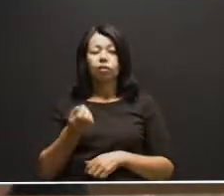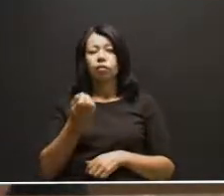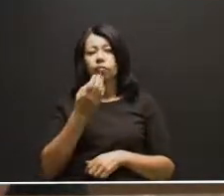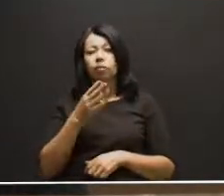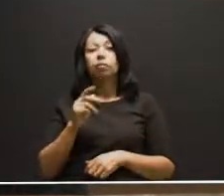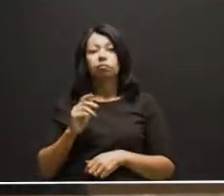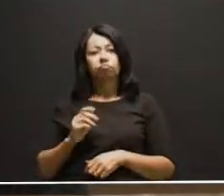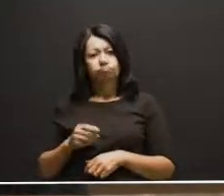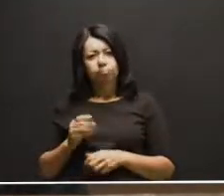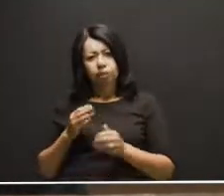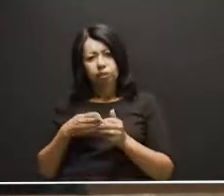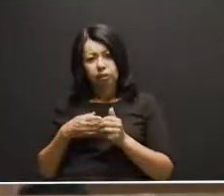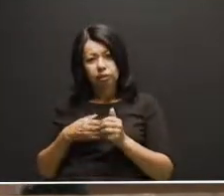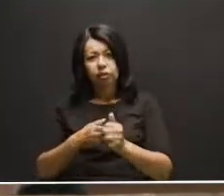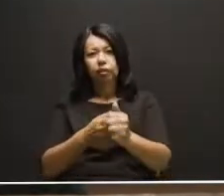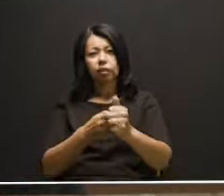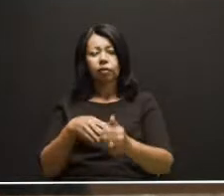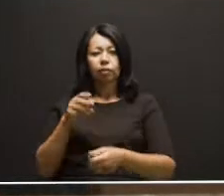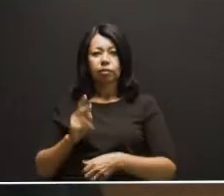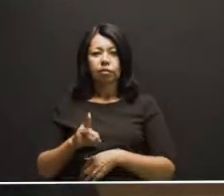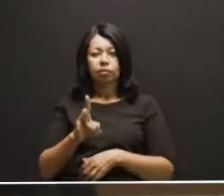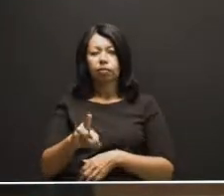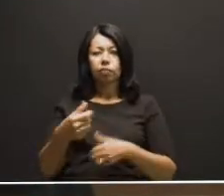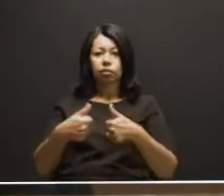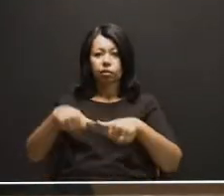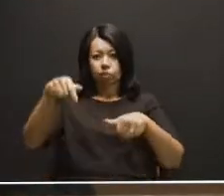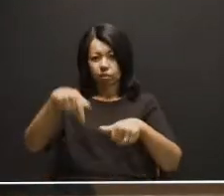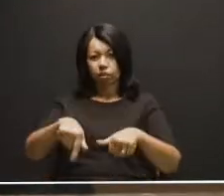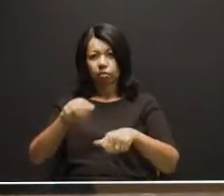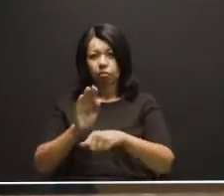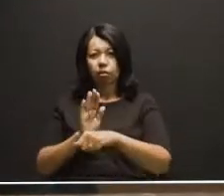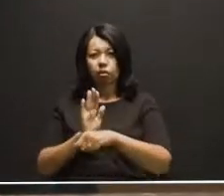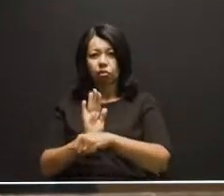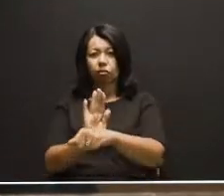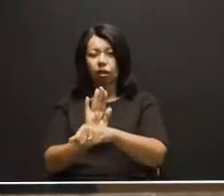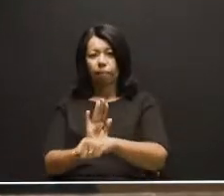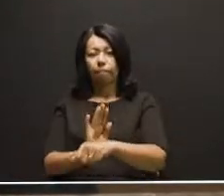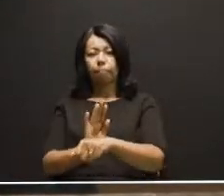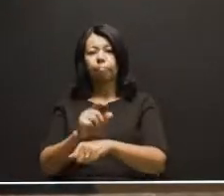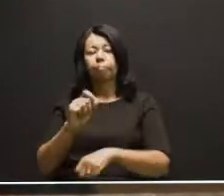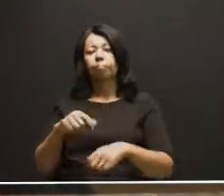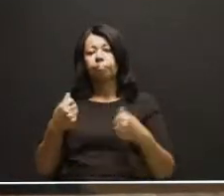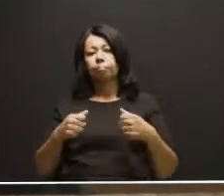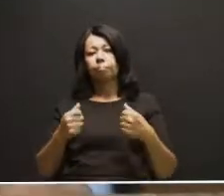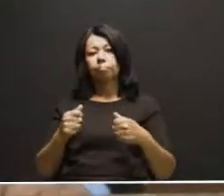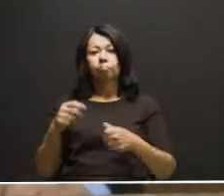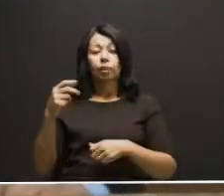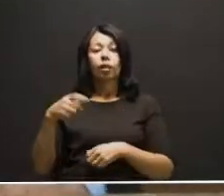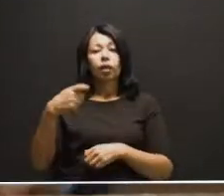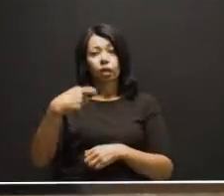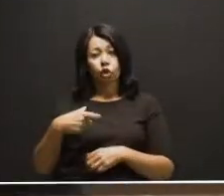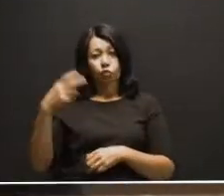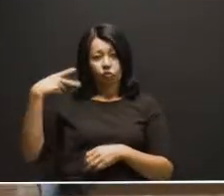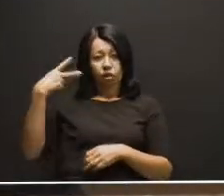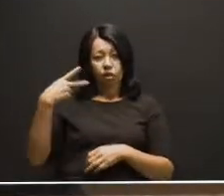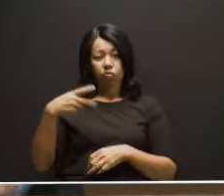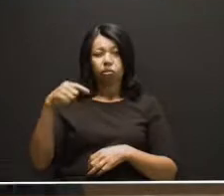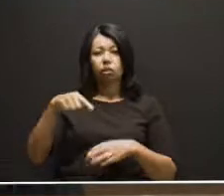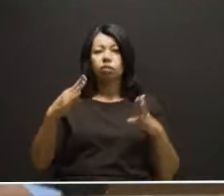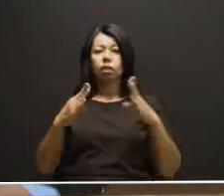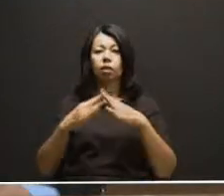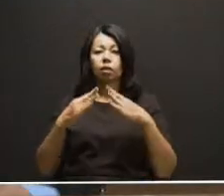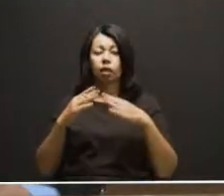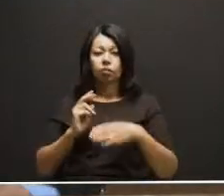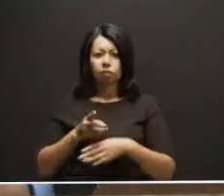sempre estaremos aqui sempre para ajudá los no que for depender de si vereadores dessa casa não nos furtaremos